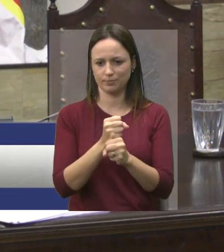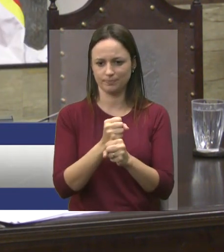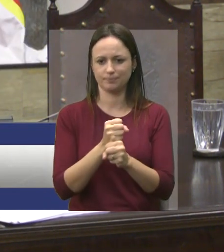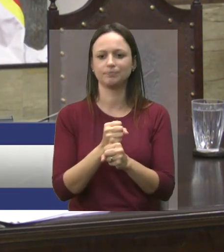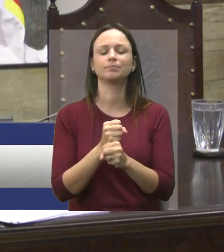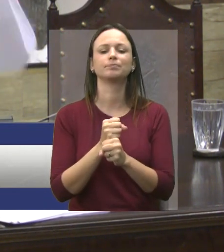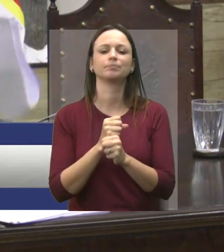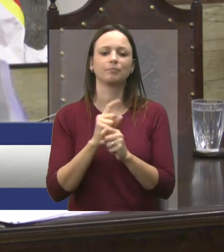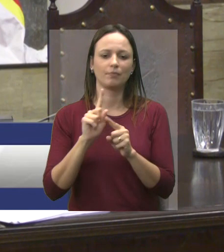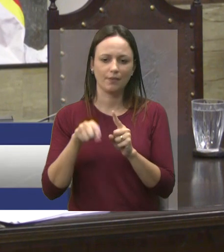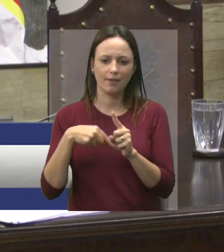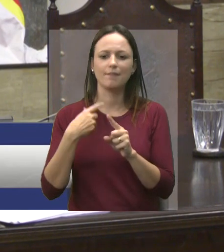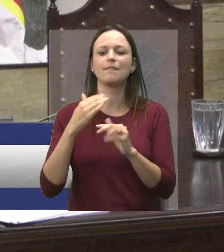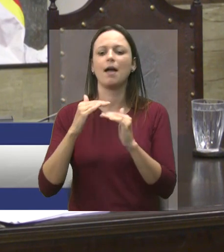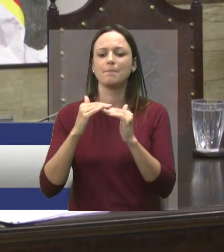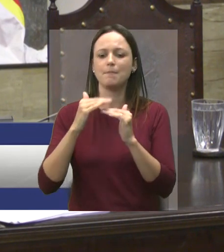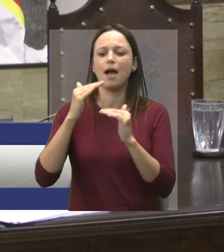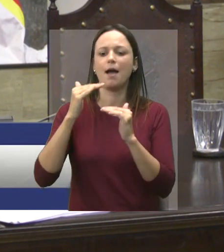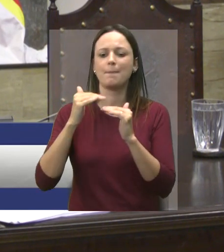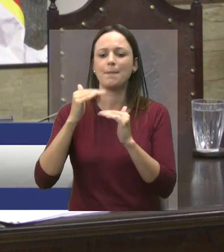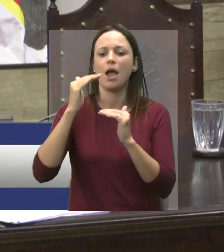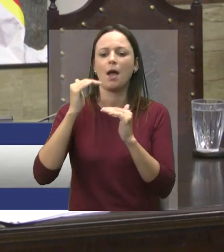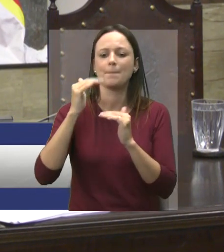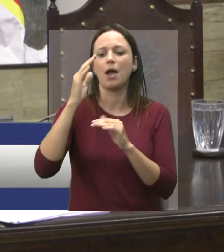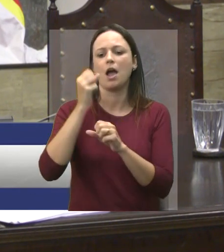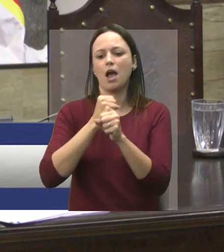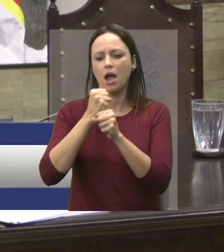vai aumentando ano a ano, até chegar